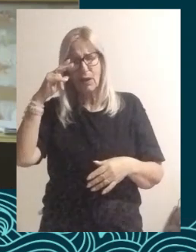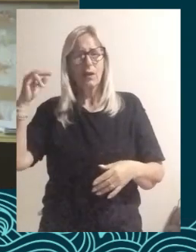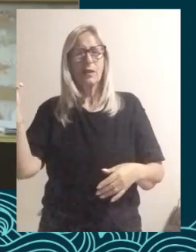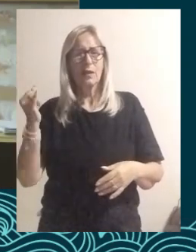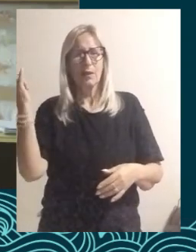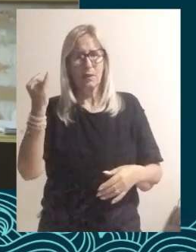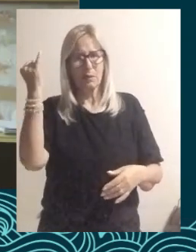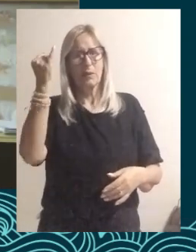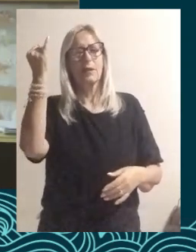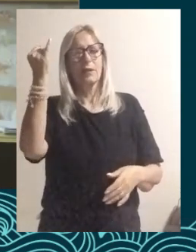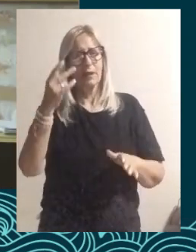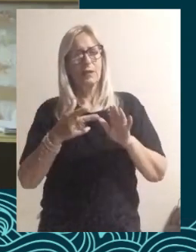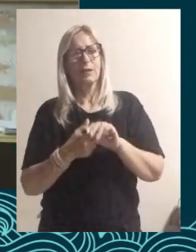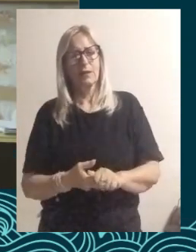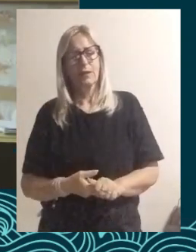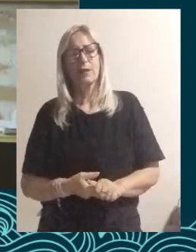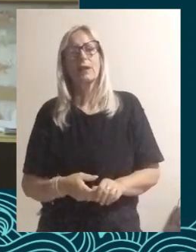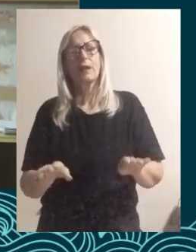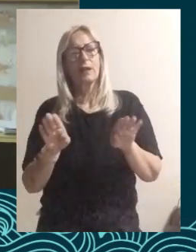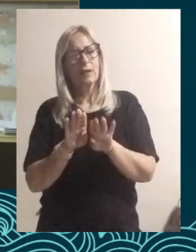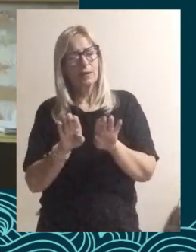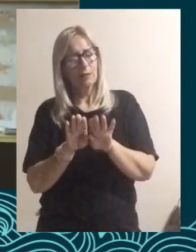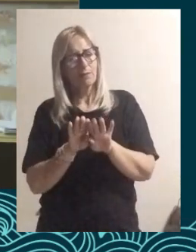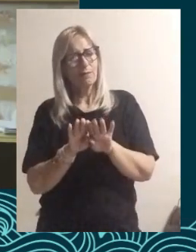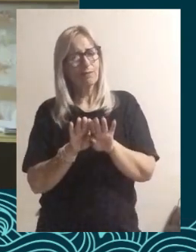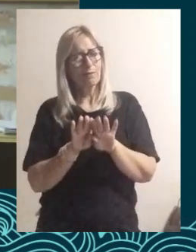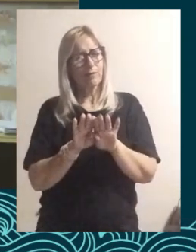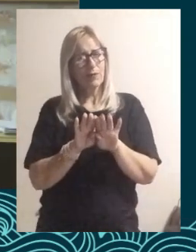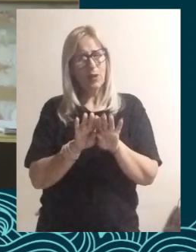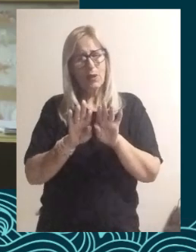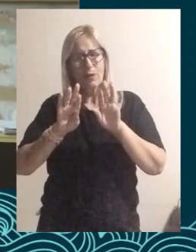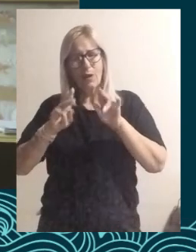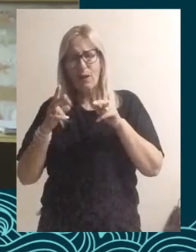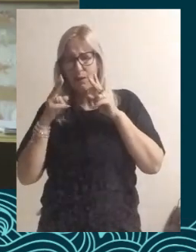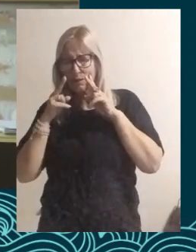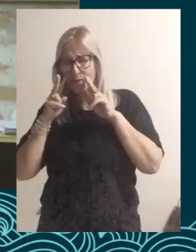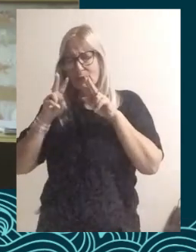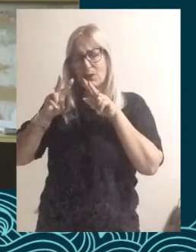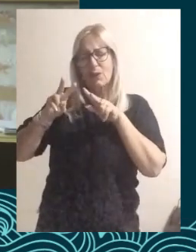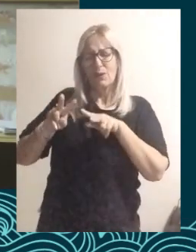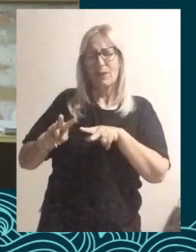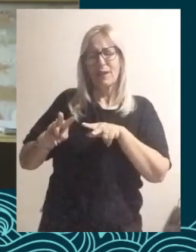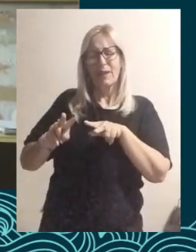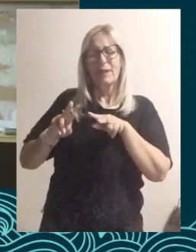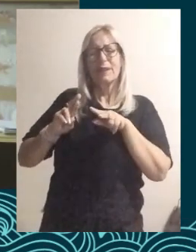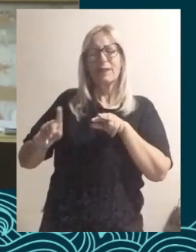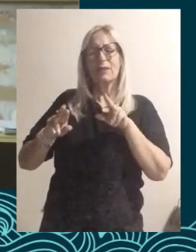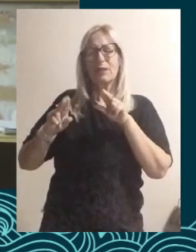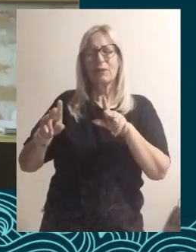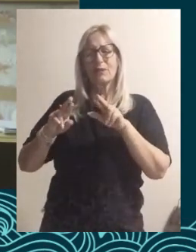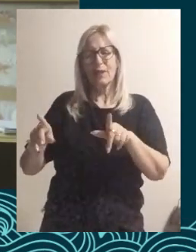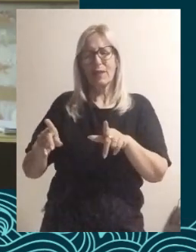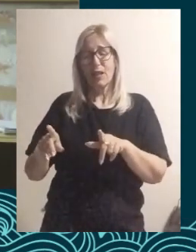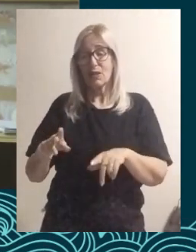nossa história como uma história importante, é, também ganha um outro formato, um outro peso para a